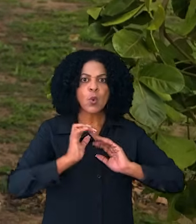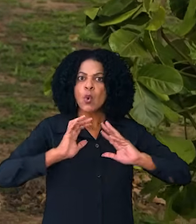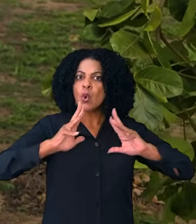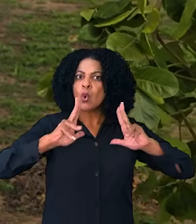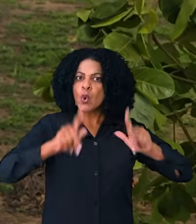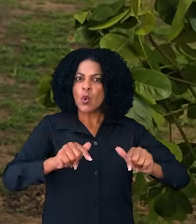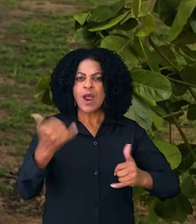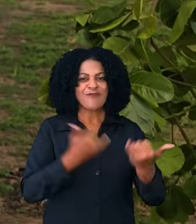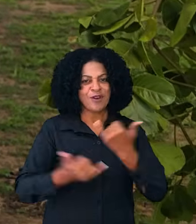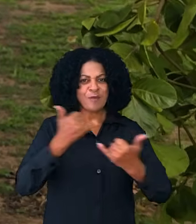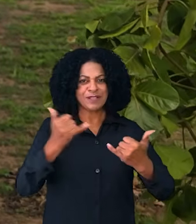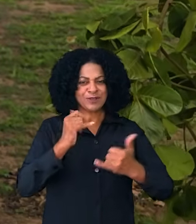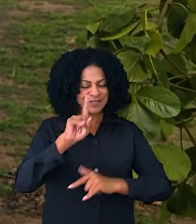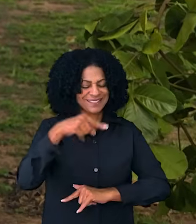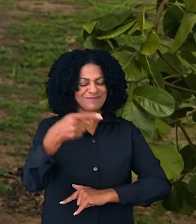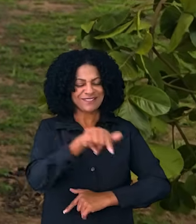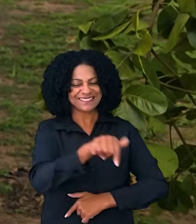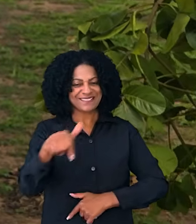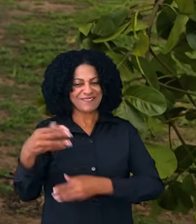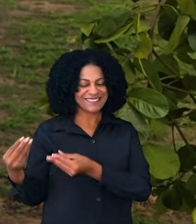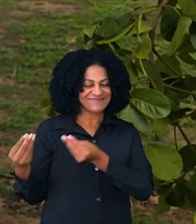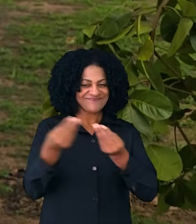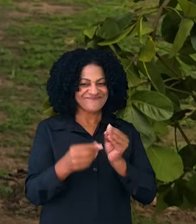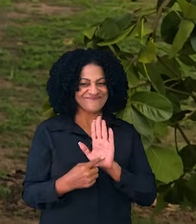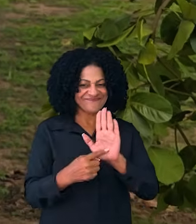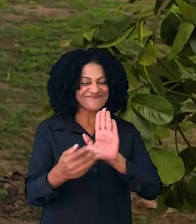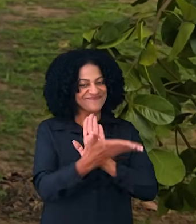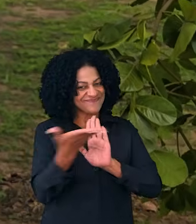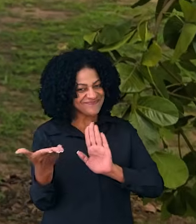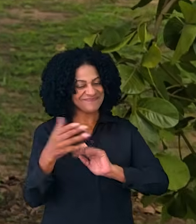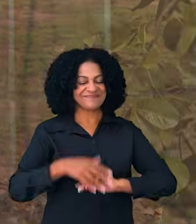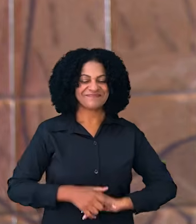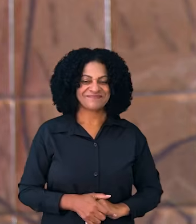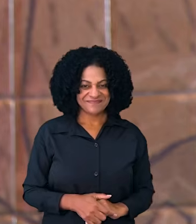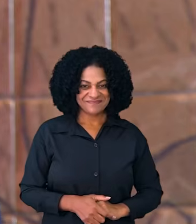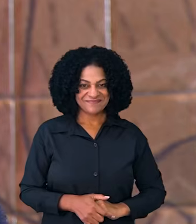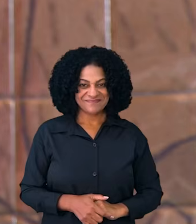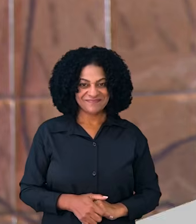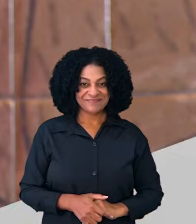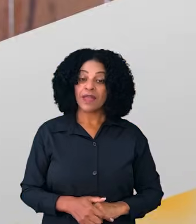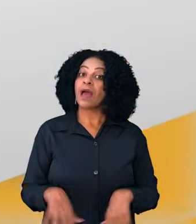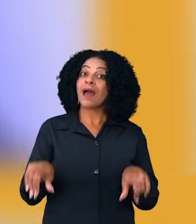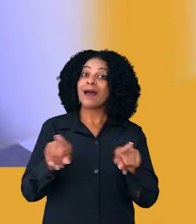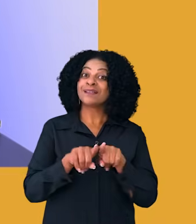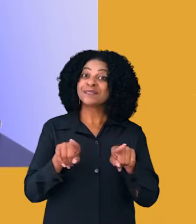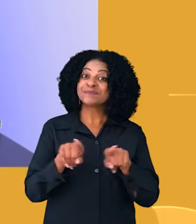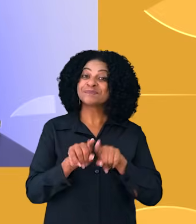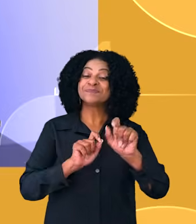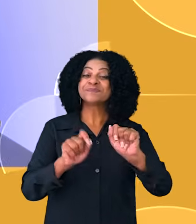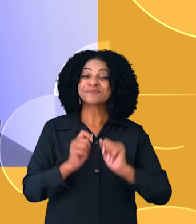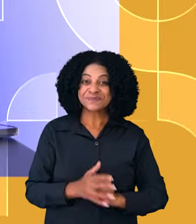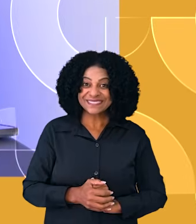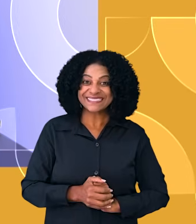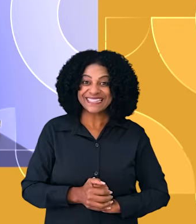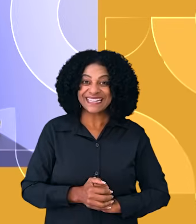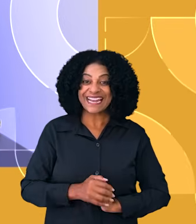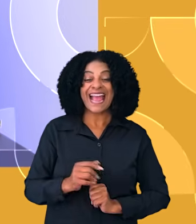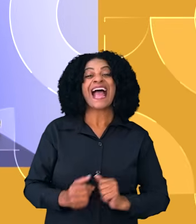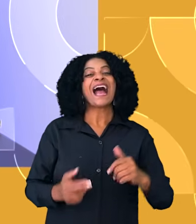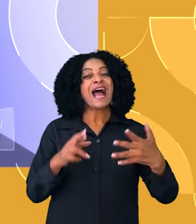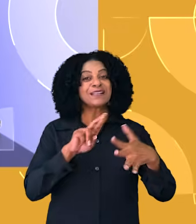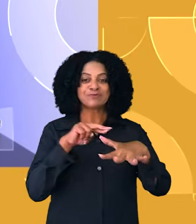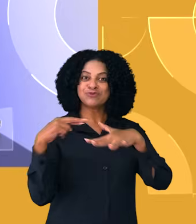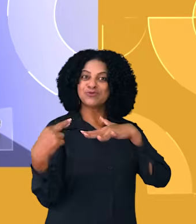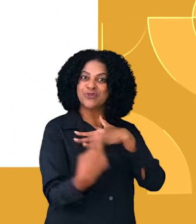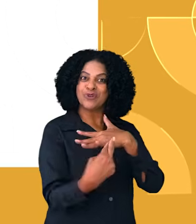e traremos mais informações ao longo da semana para você aqui na programação. A seguir, estreia de quadro novo sobre as redes